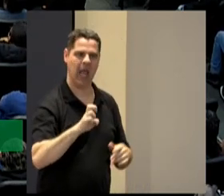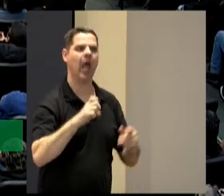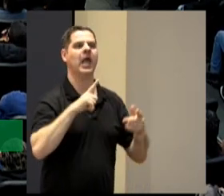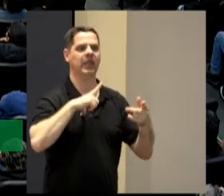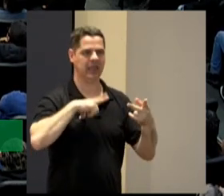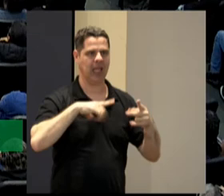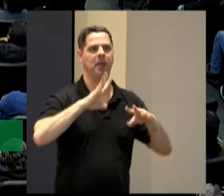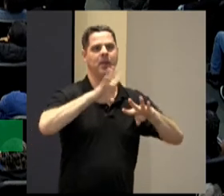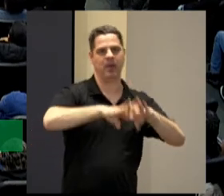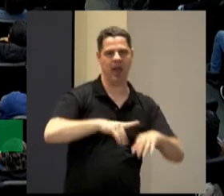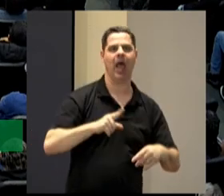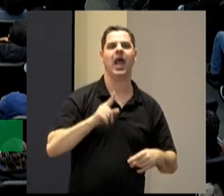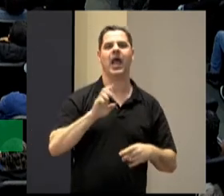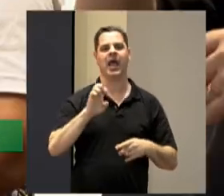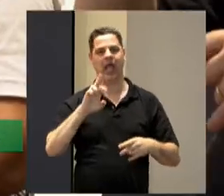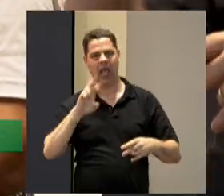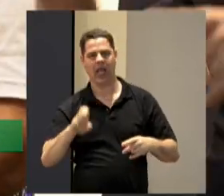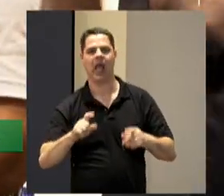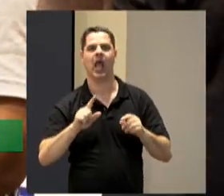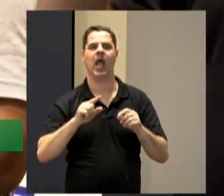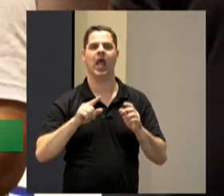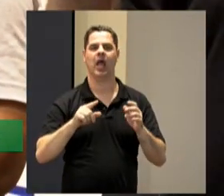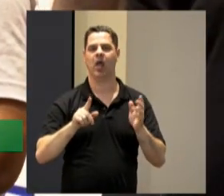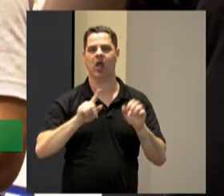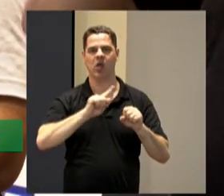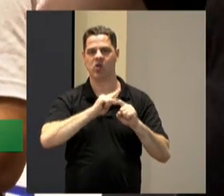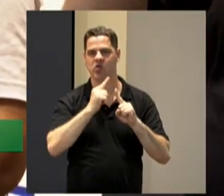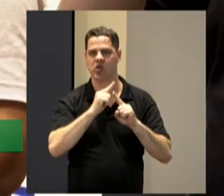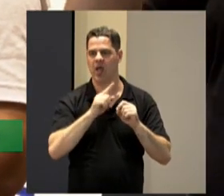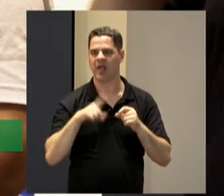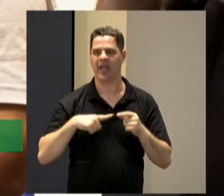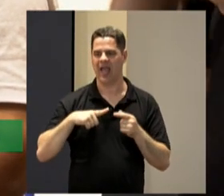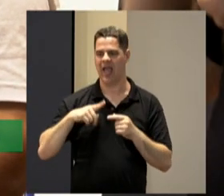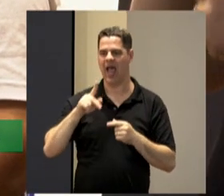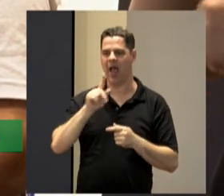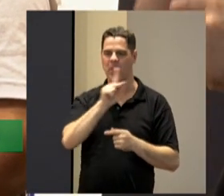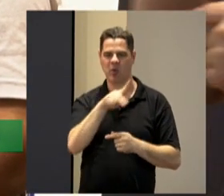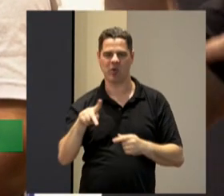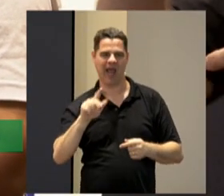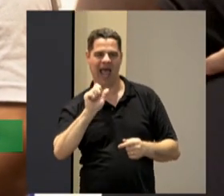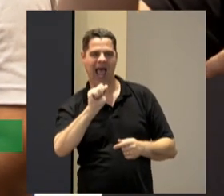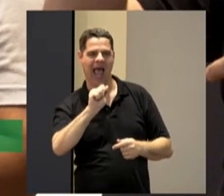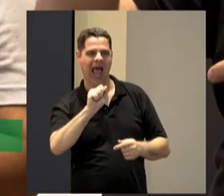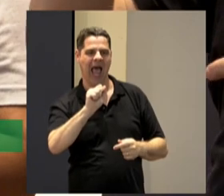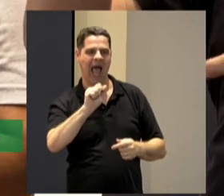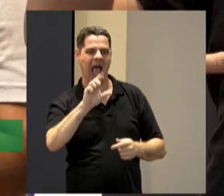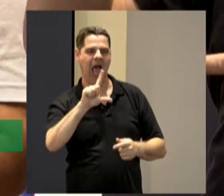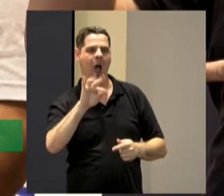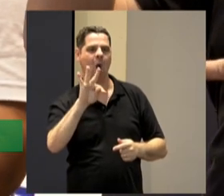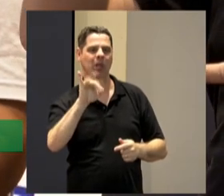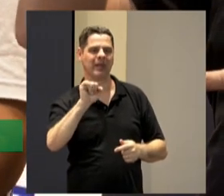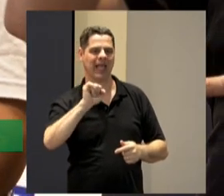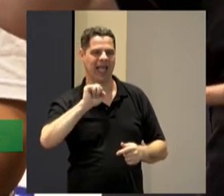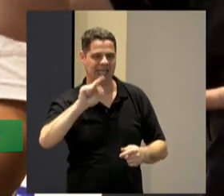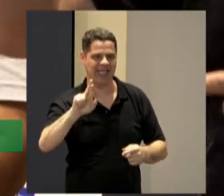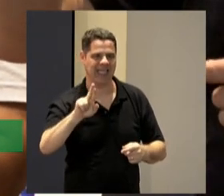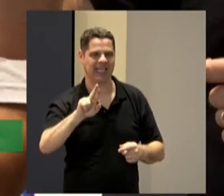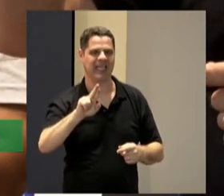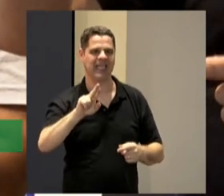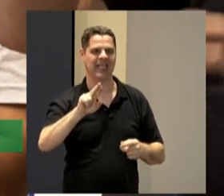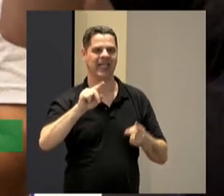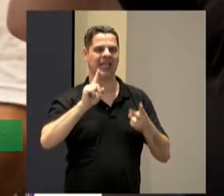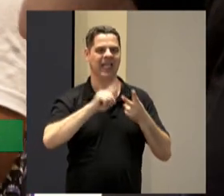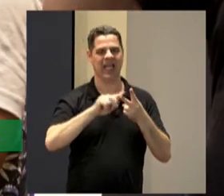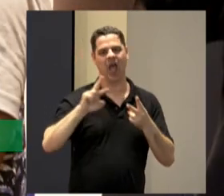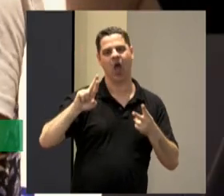sentido, fomos provocados pela professora Altair Felipe e pela diretora Roseli